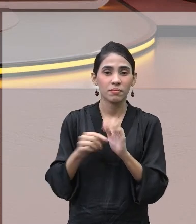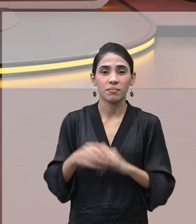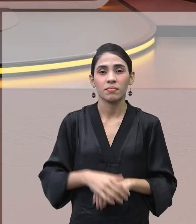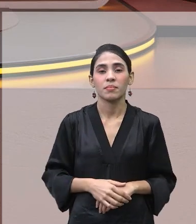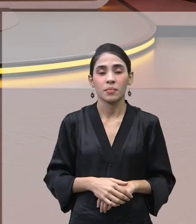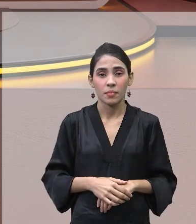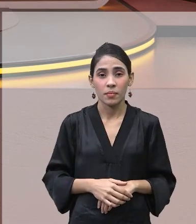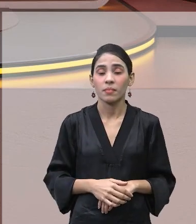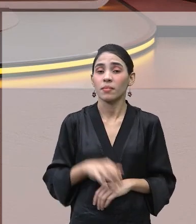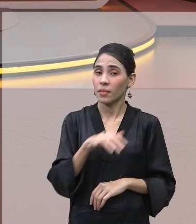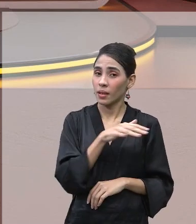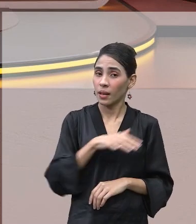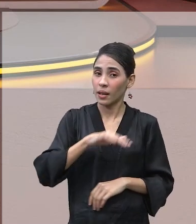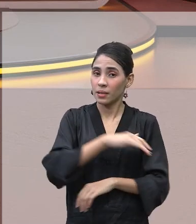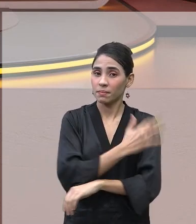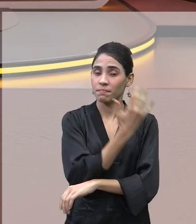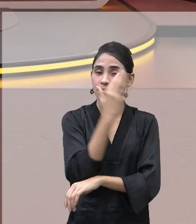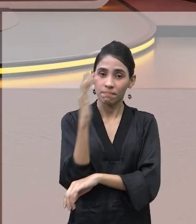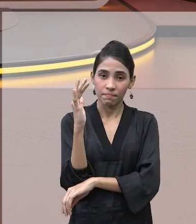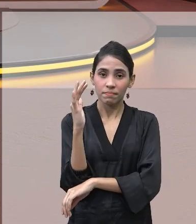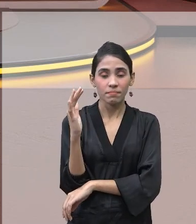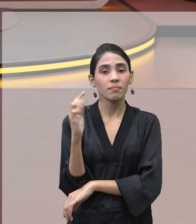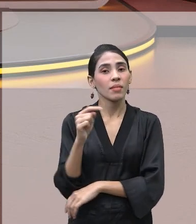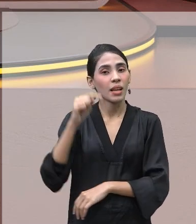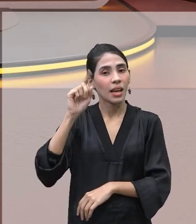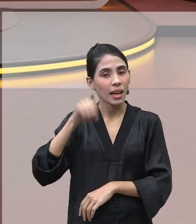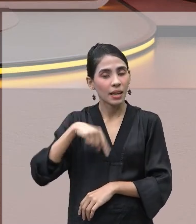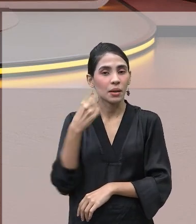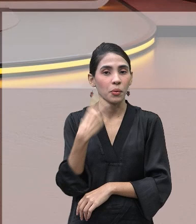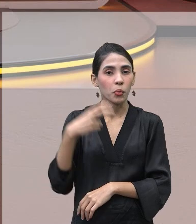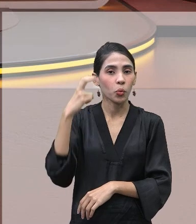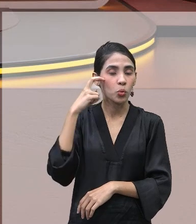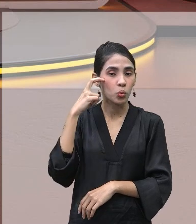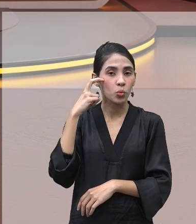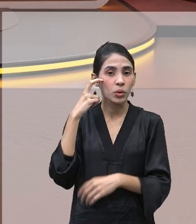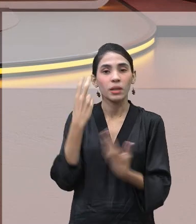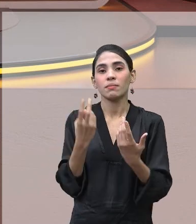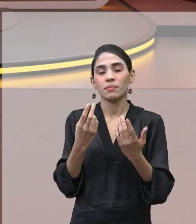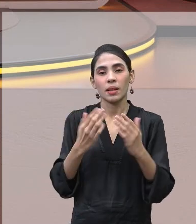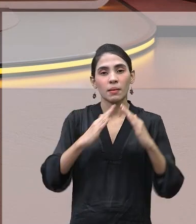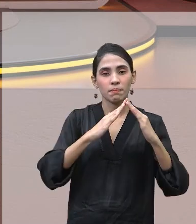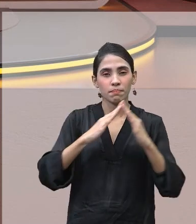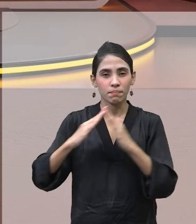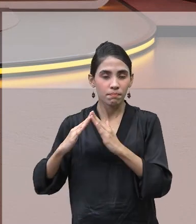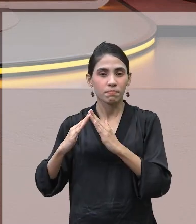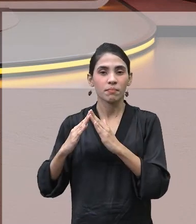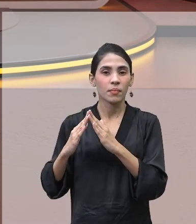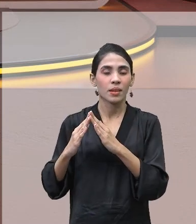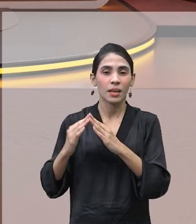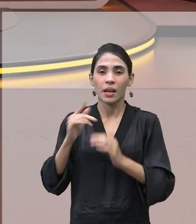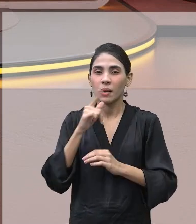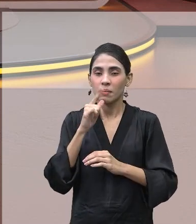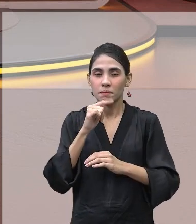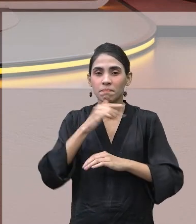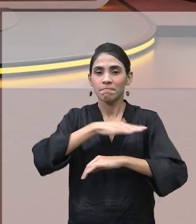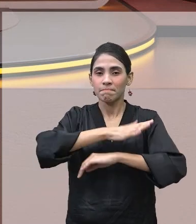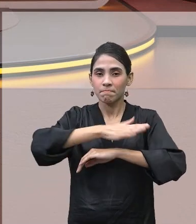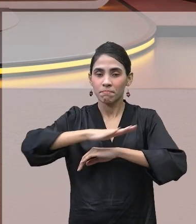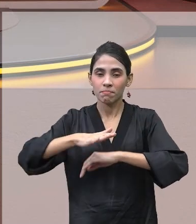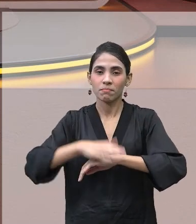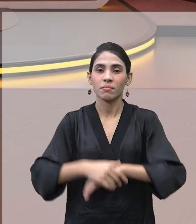impacto no meio ambiente, são exatamente as das culturas ribeirinhas, não é isso? Nós estamos aí